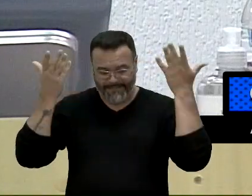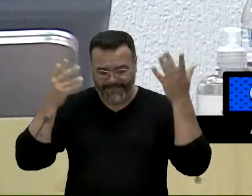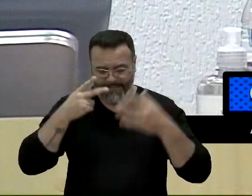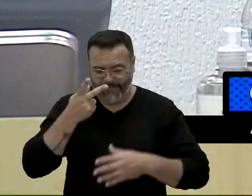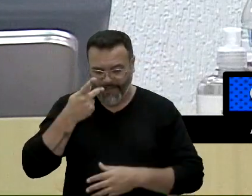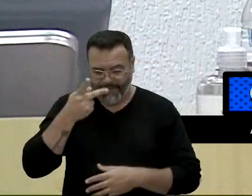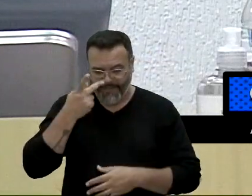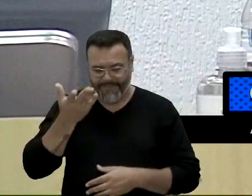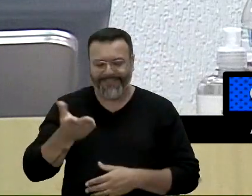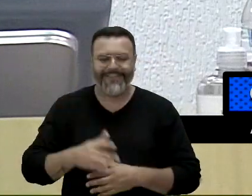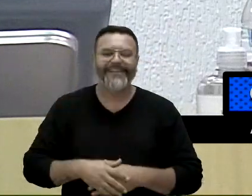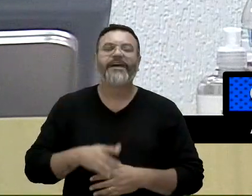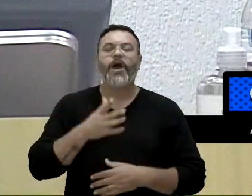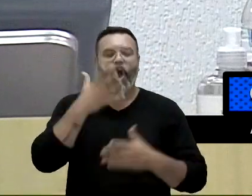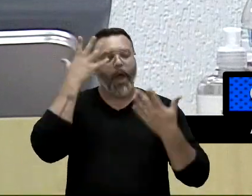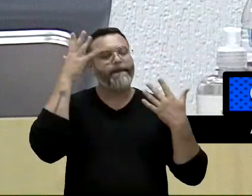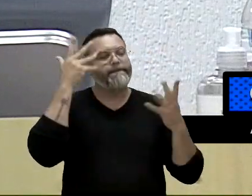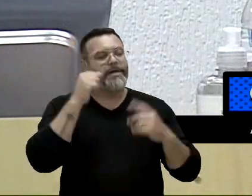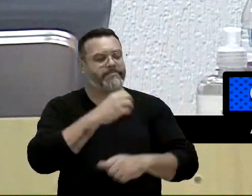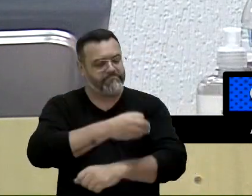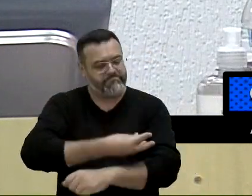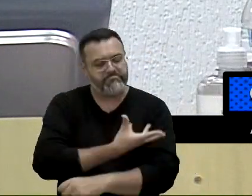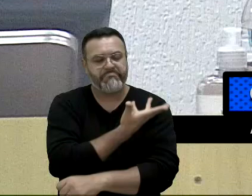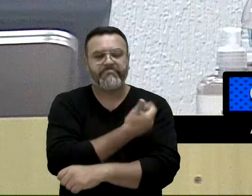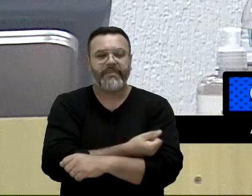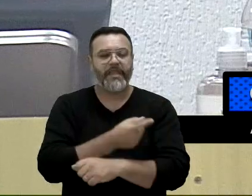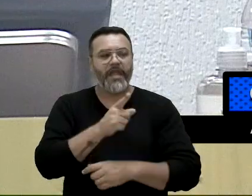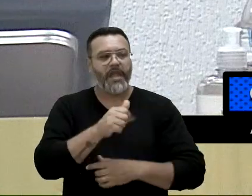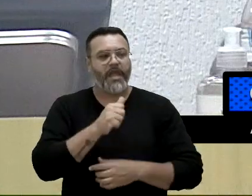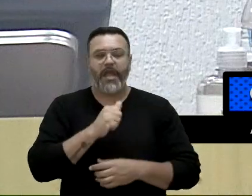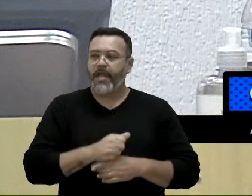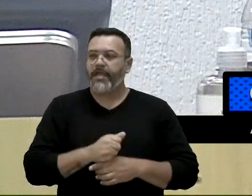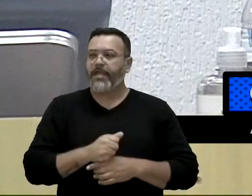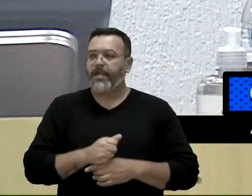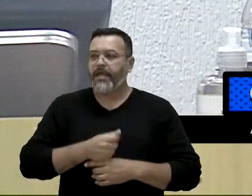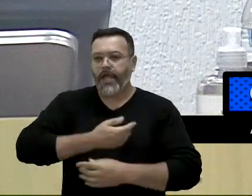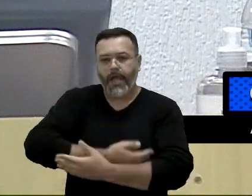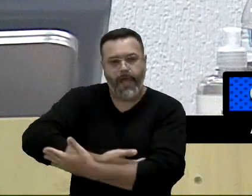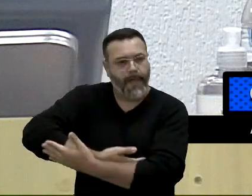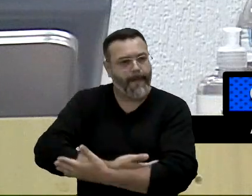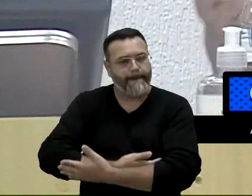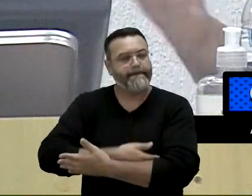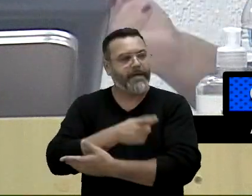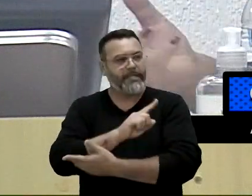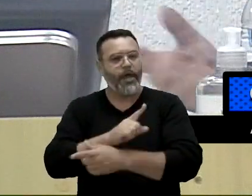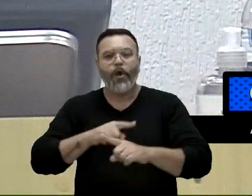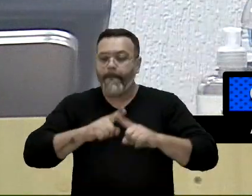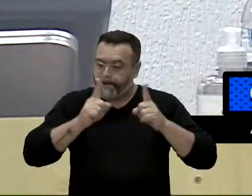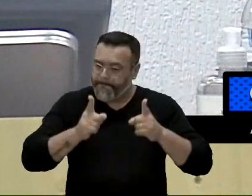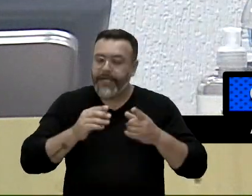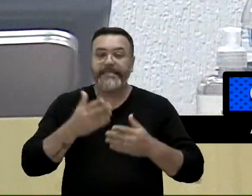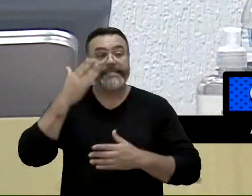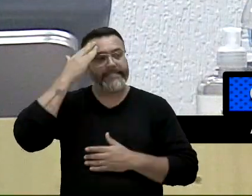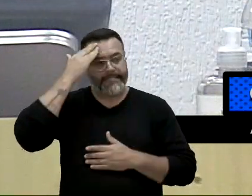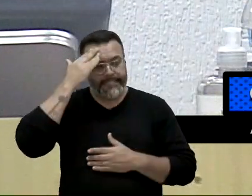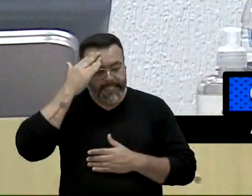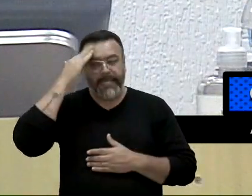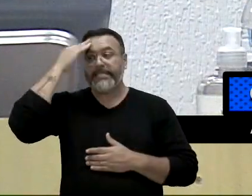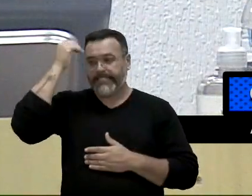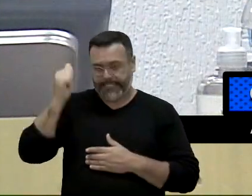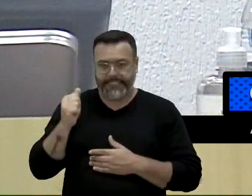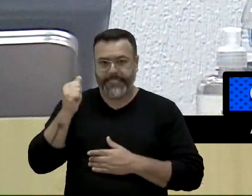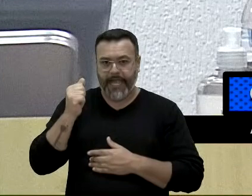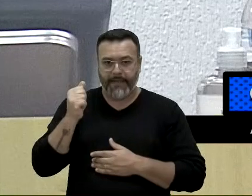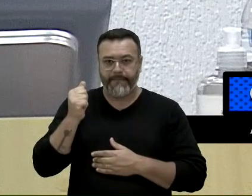eu quero parabenizar a vereadora Thalita, que ainda não é mãe, mas que já sabe se colocar no lugar. Eu até citei um exemplo agora aqui, que a minha